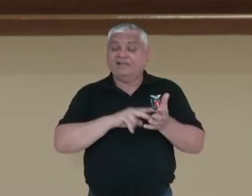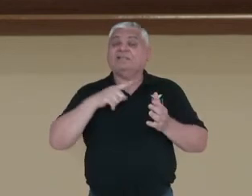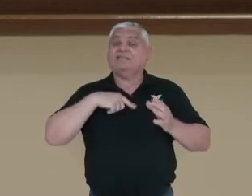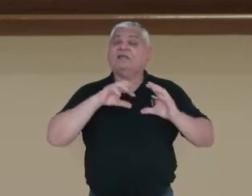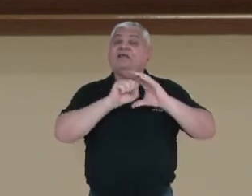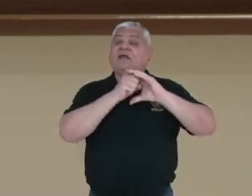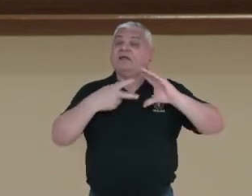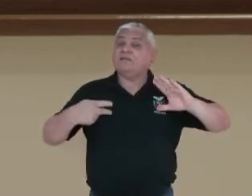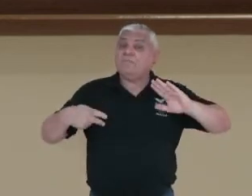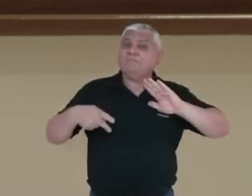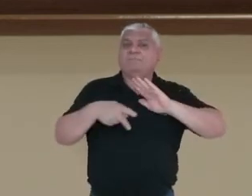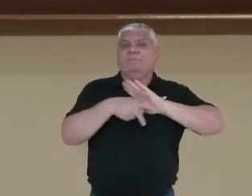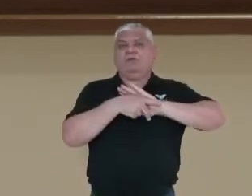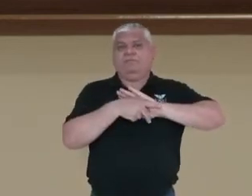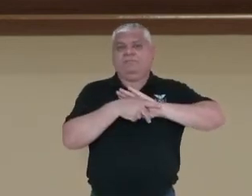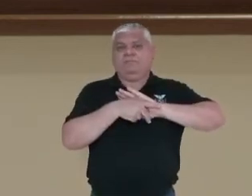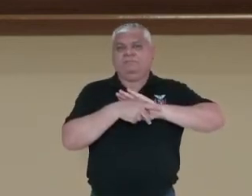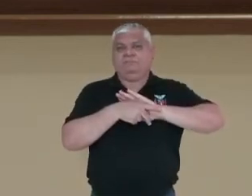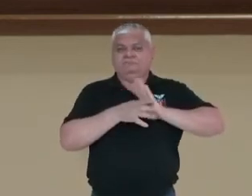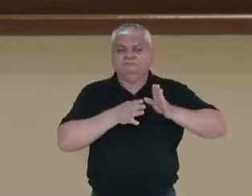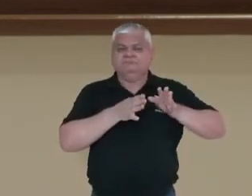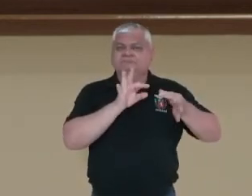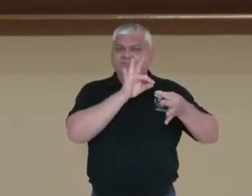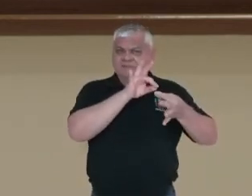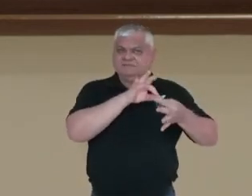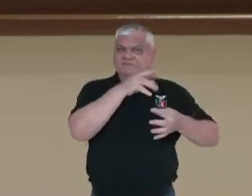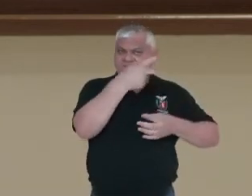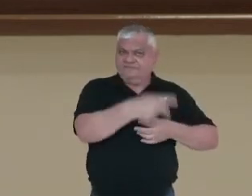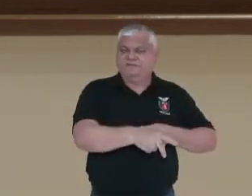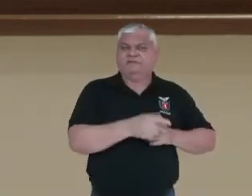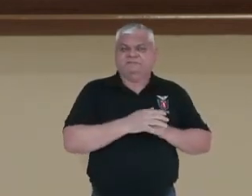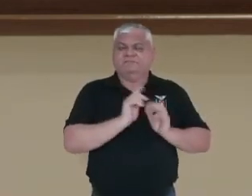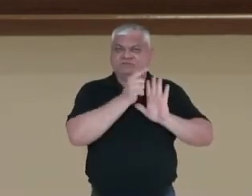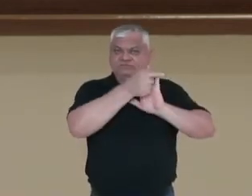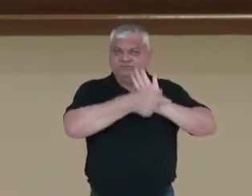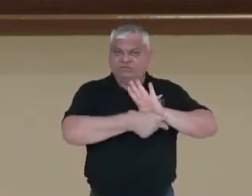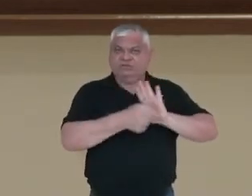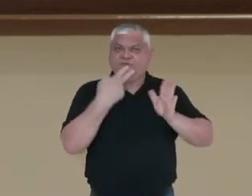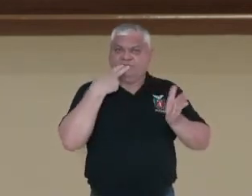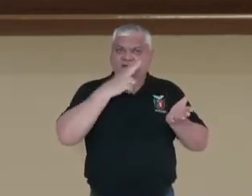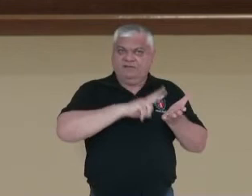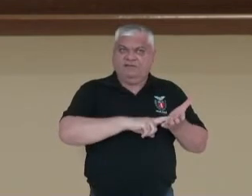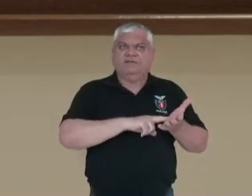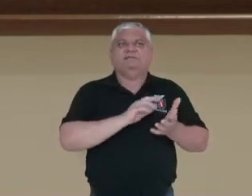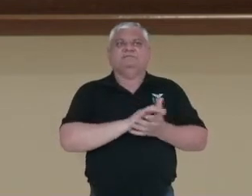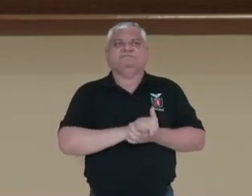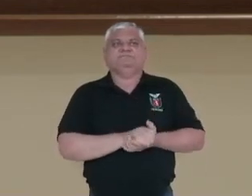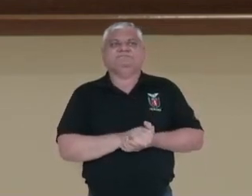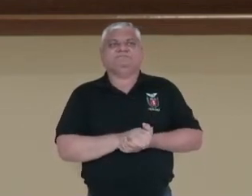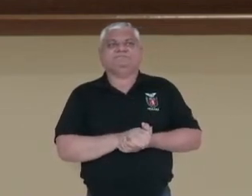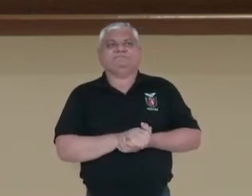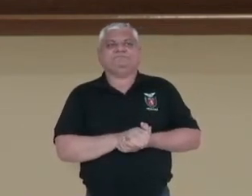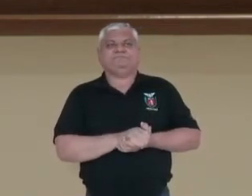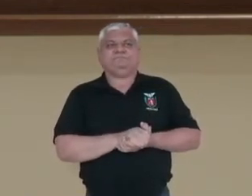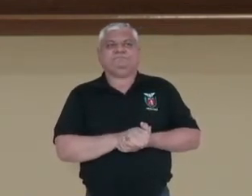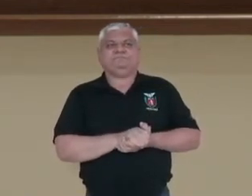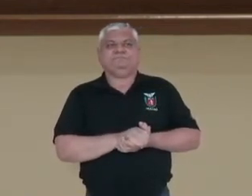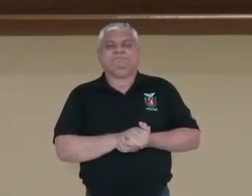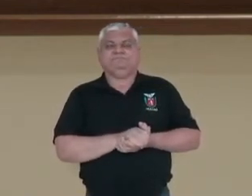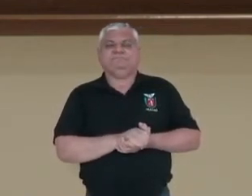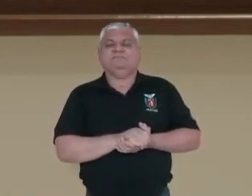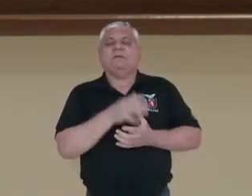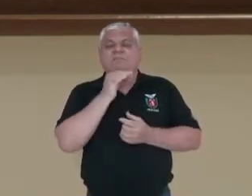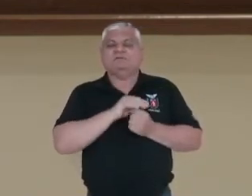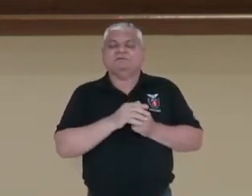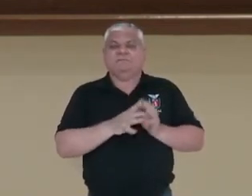características próprias que vão estar presentes em todos os gêneros, em todos os textos desse gênero. Ou seja, os textos